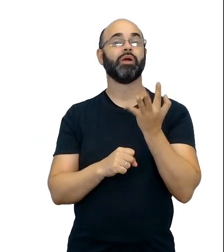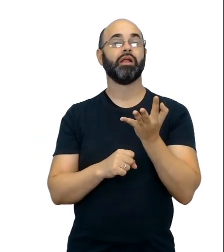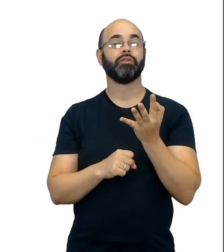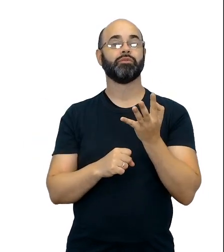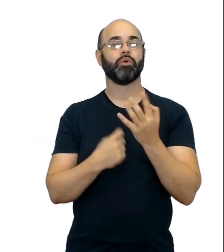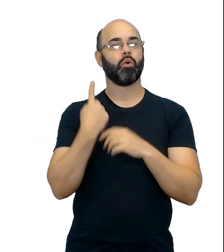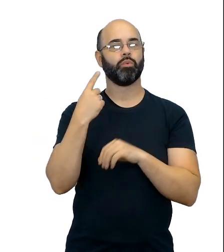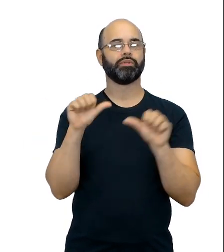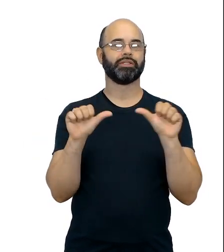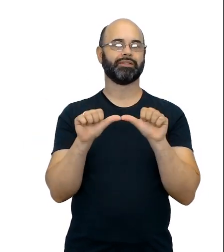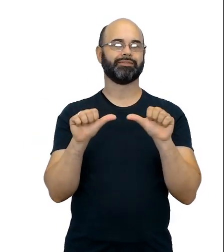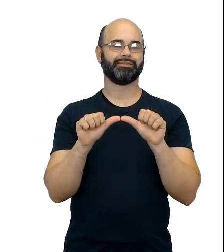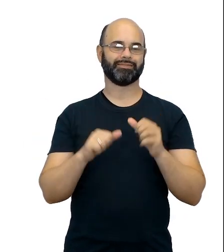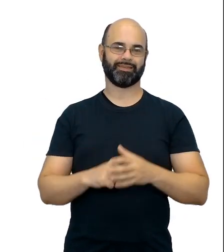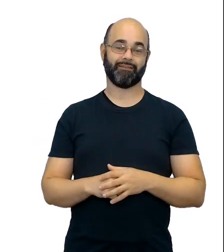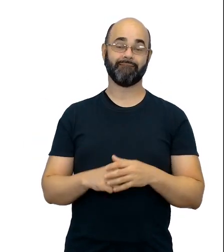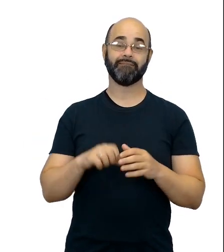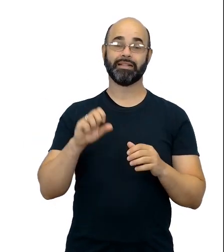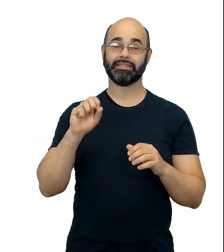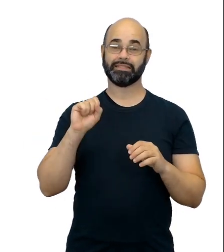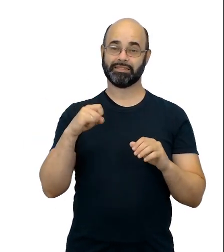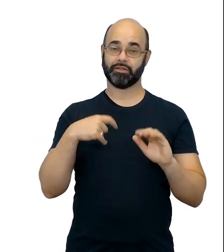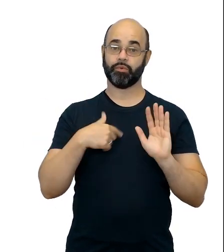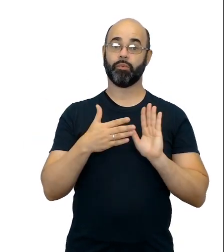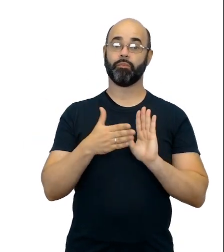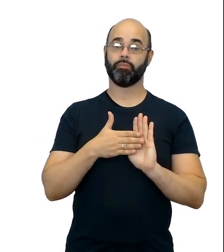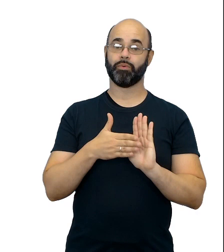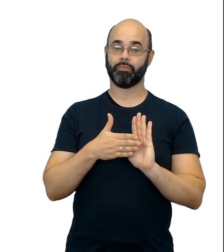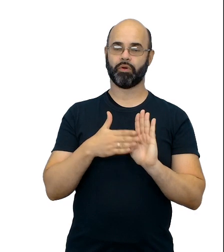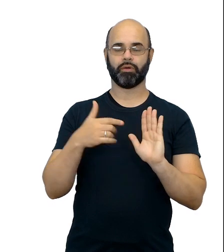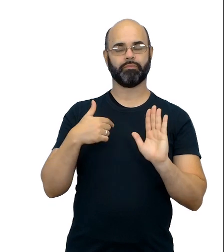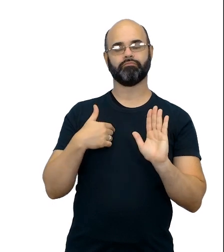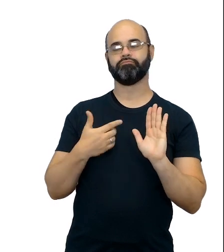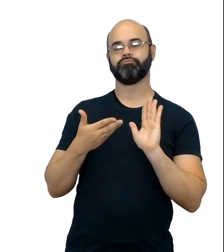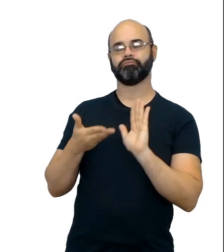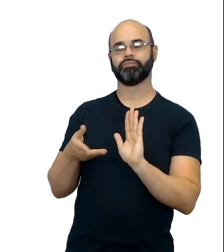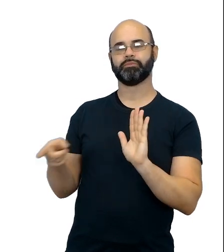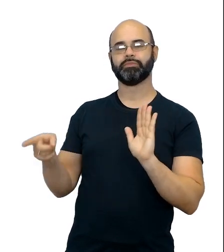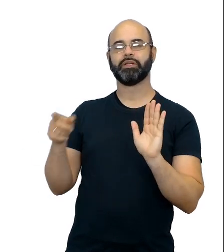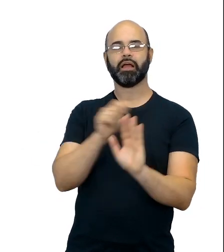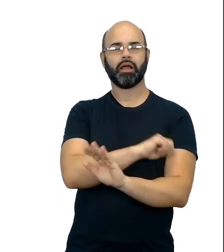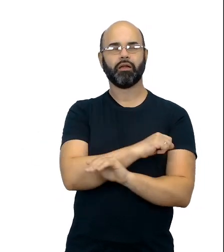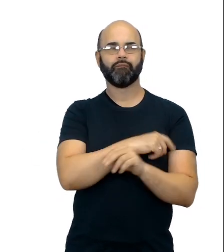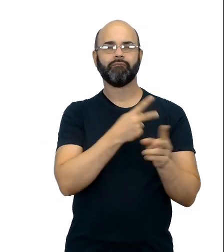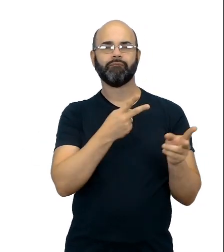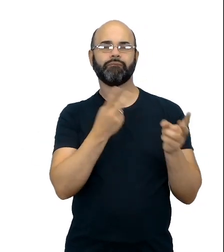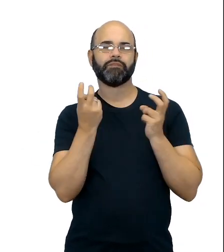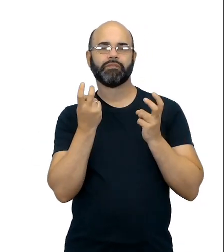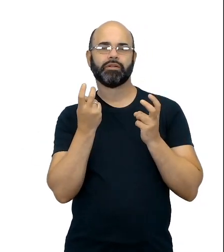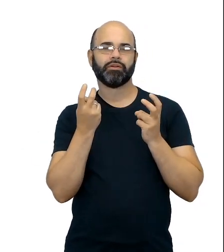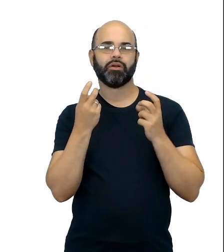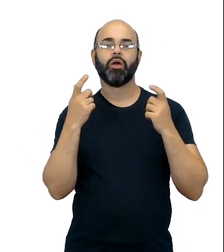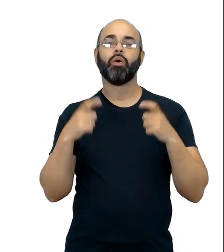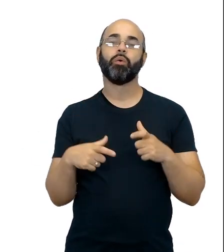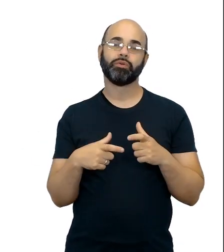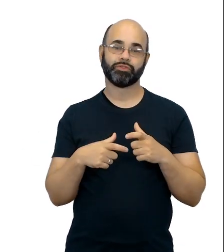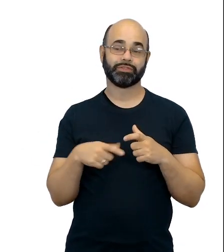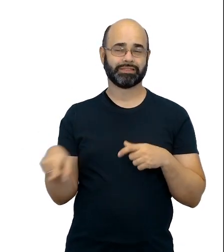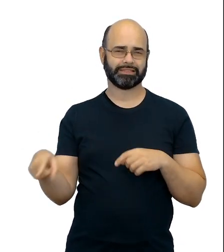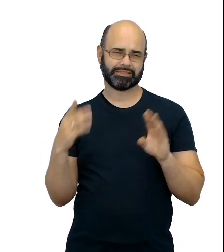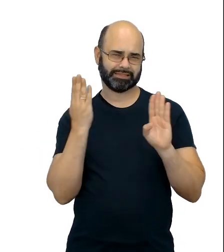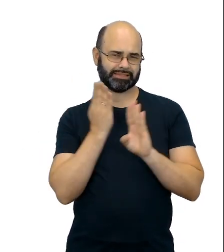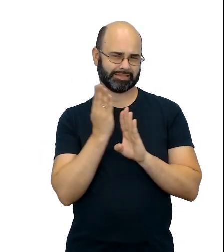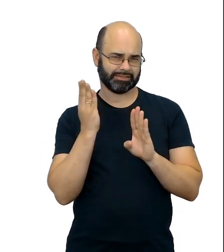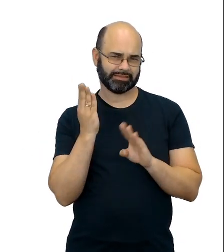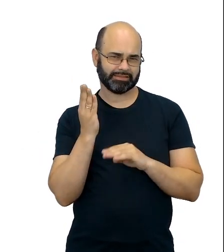eu proponho isso, eu, professor, preciso pensar, bom, meu aluno vai errar onde? Né? Ele vai saber identificar, ele